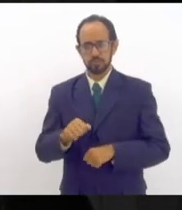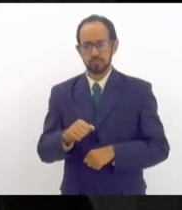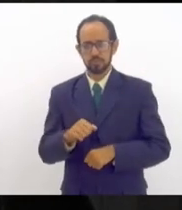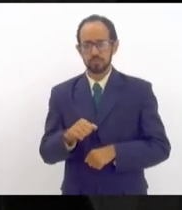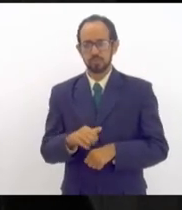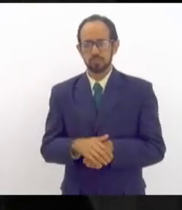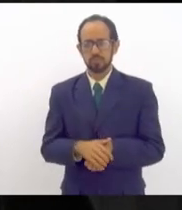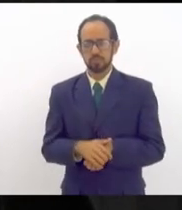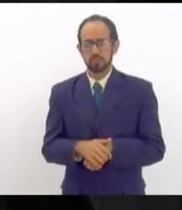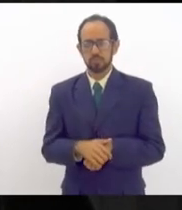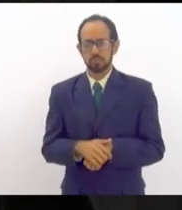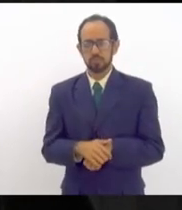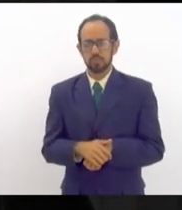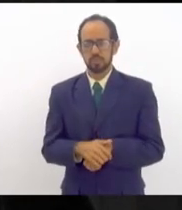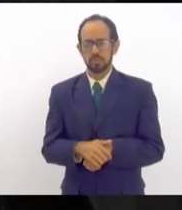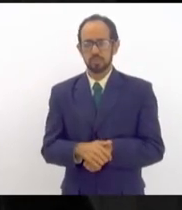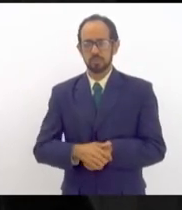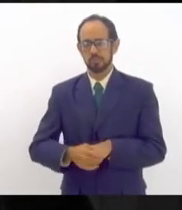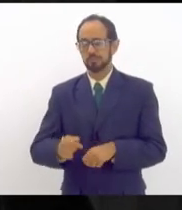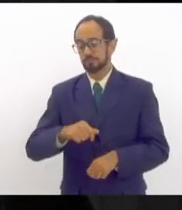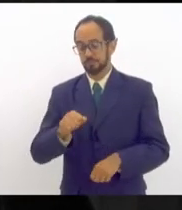abordagem presidente